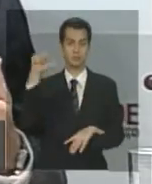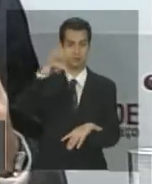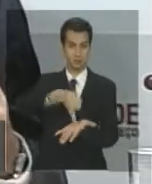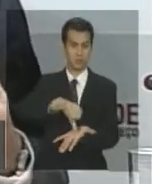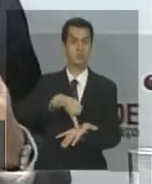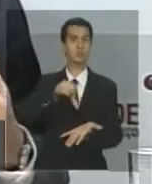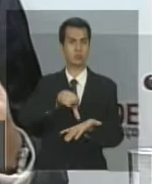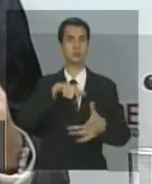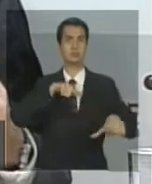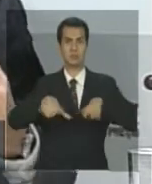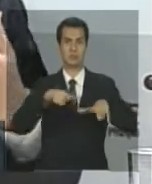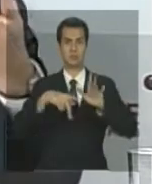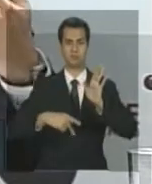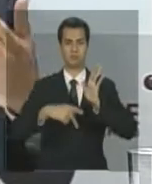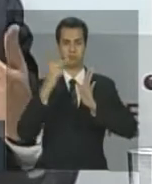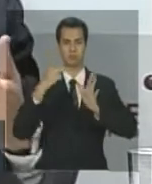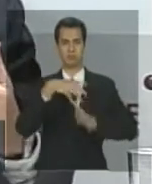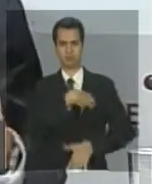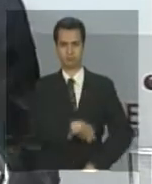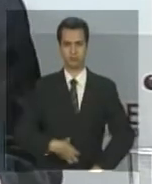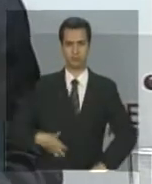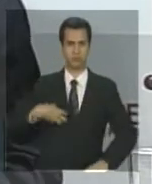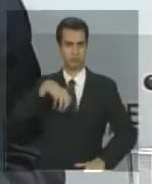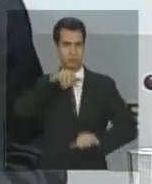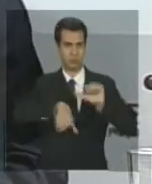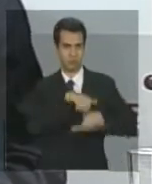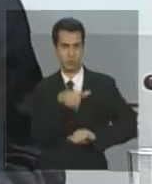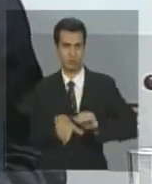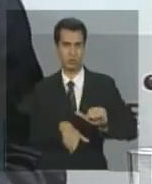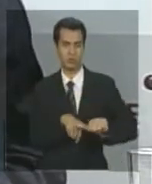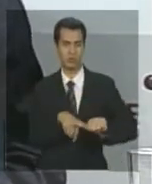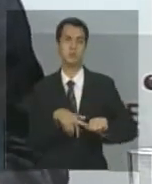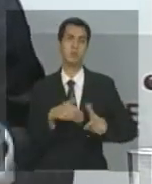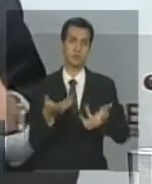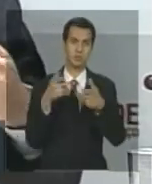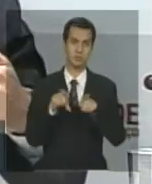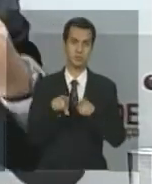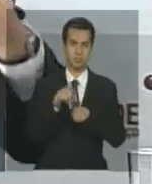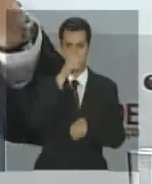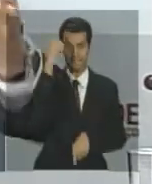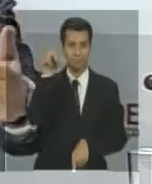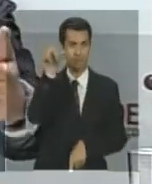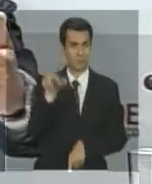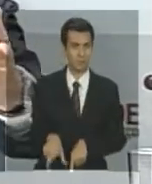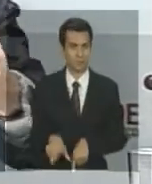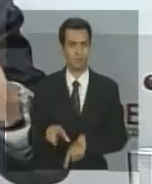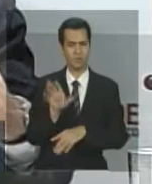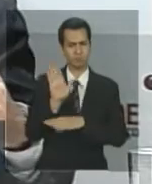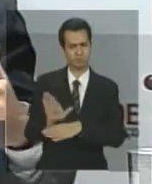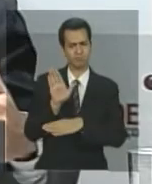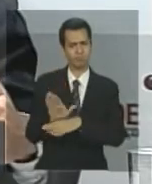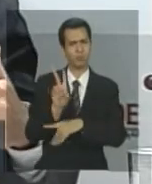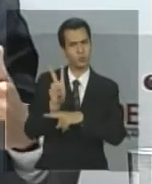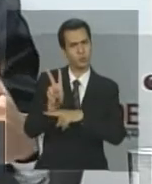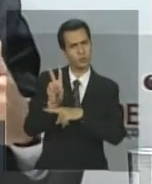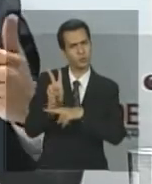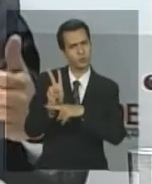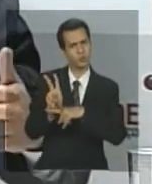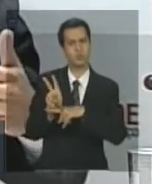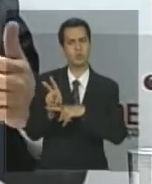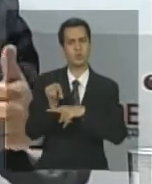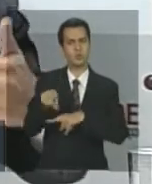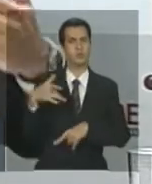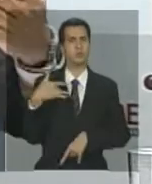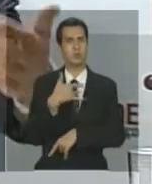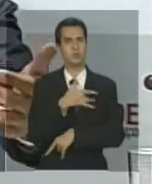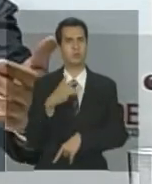transplantes e têm uma preocupação, né, em manter esse paciente e têm melhores resultados, isso